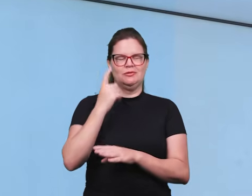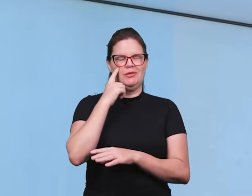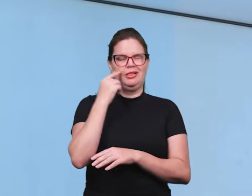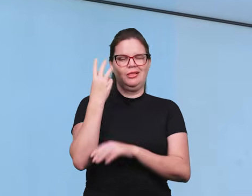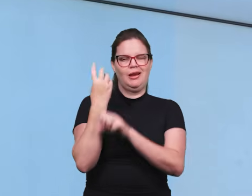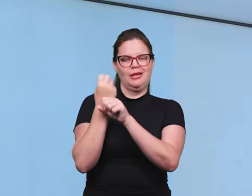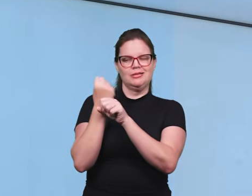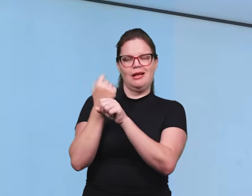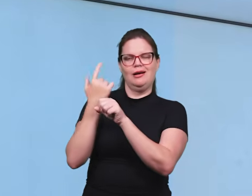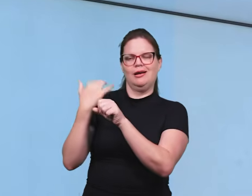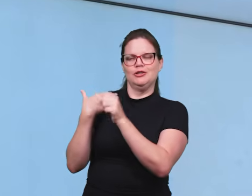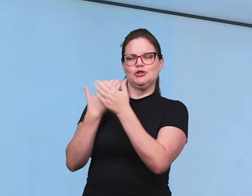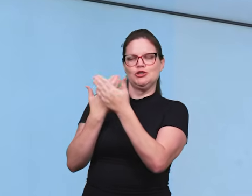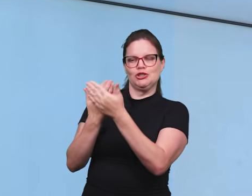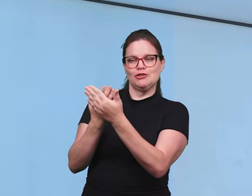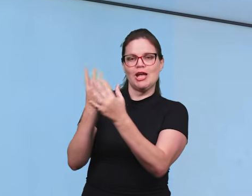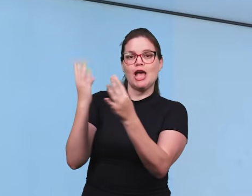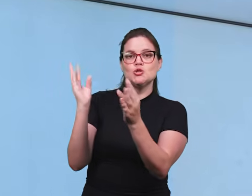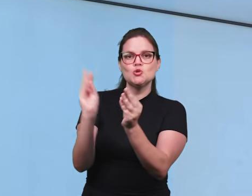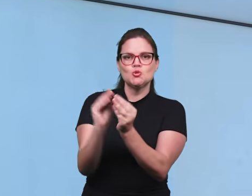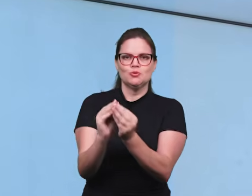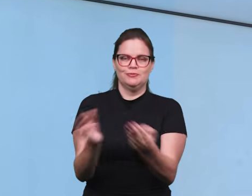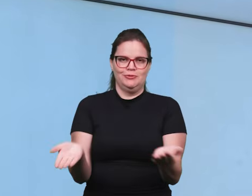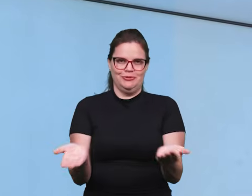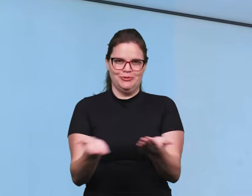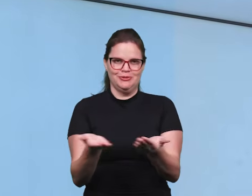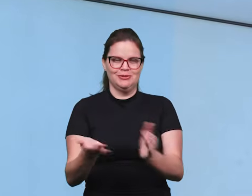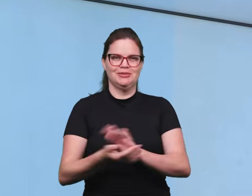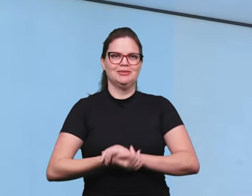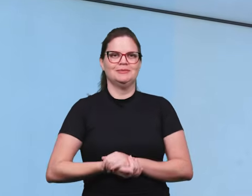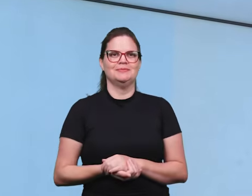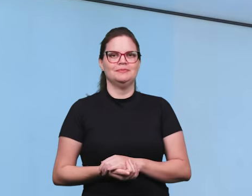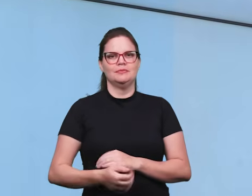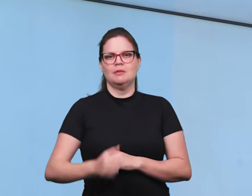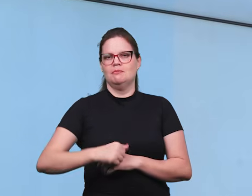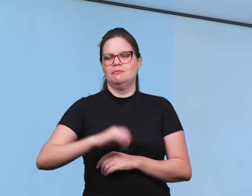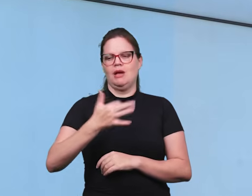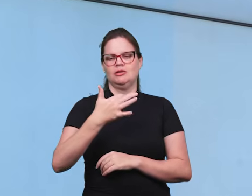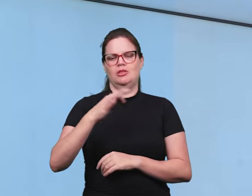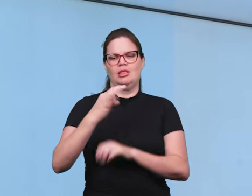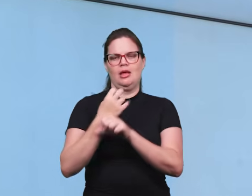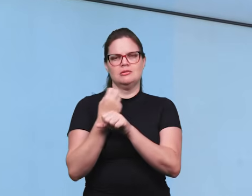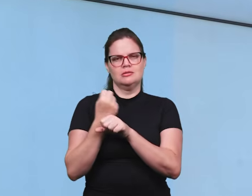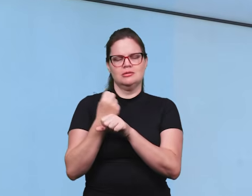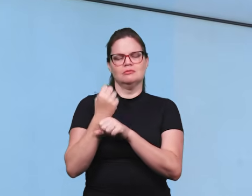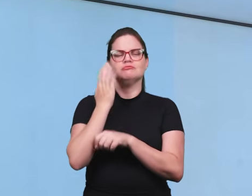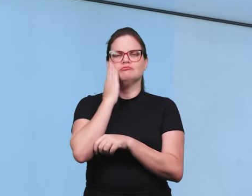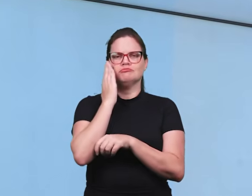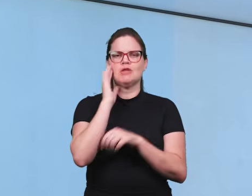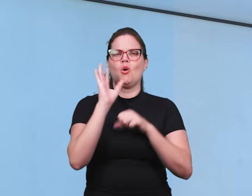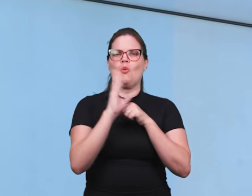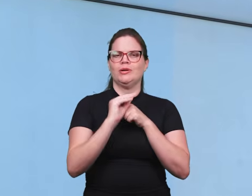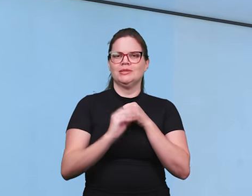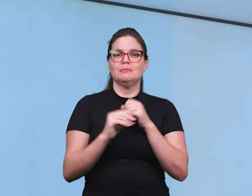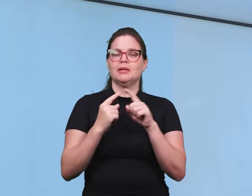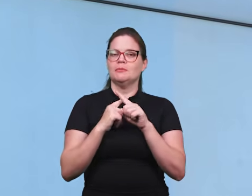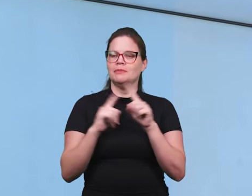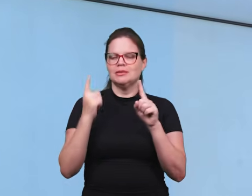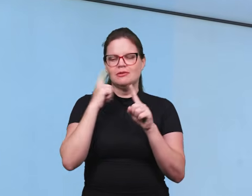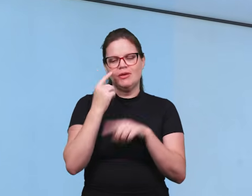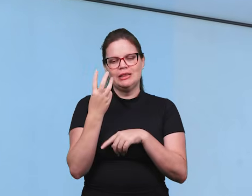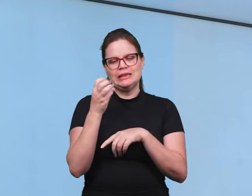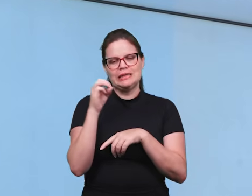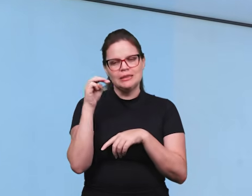anos de uma especialidade médica, né? 10 anos aí de conhecimento e muitos anos de experiência em 30 minutos de programa.